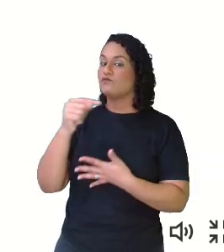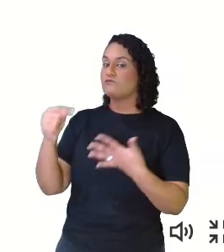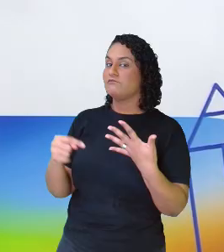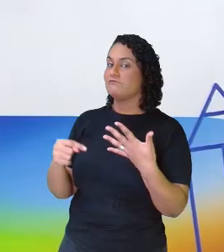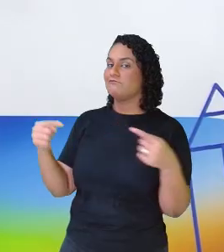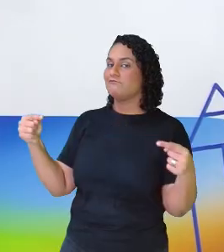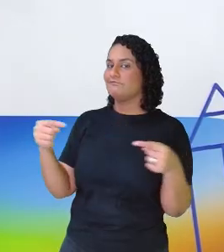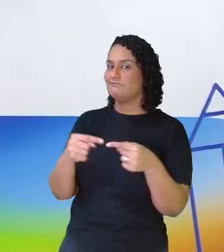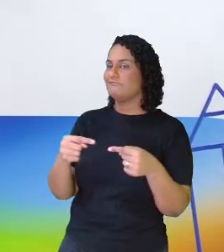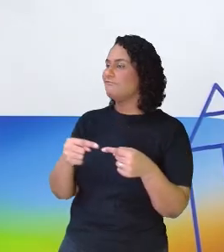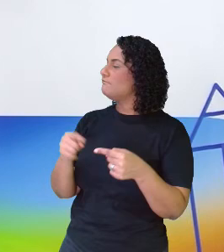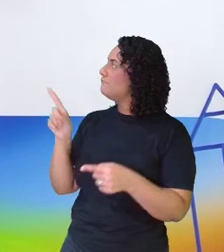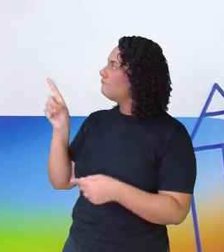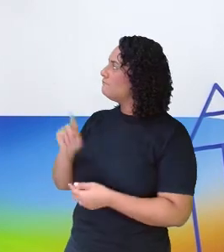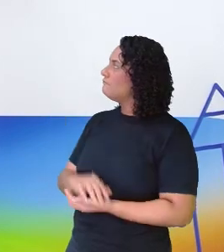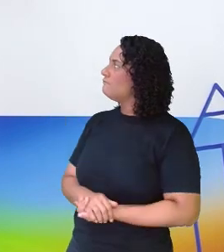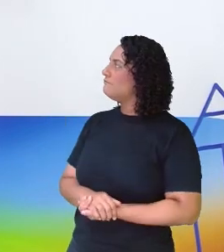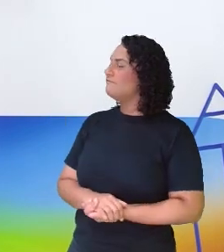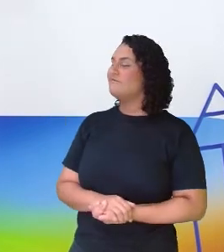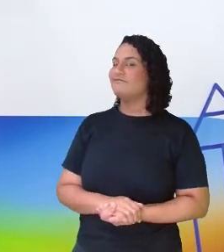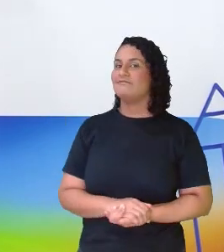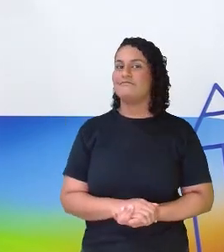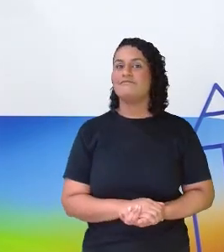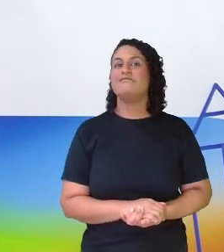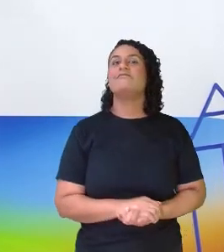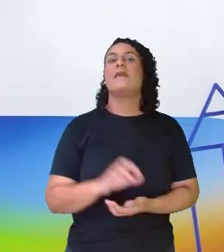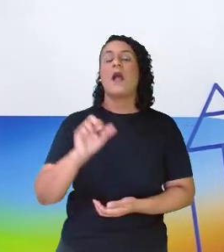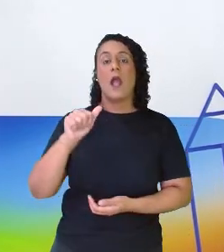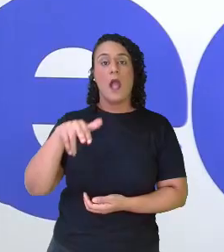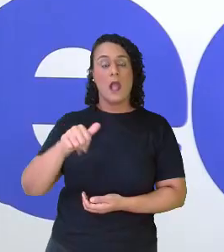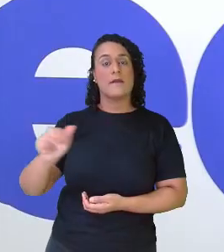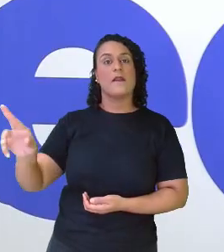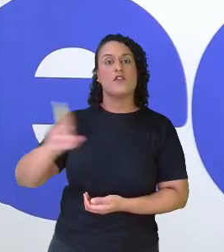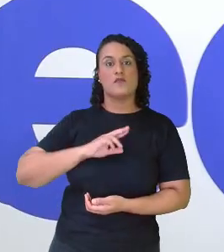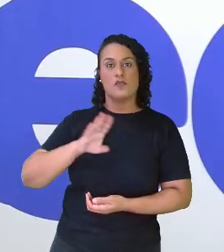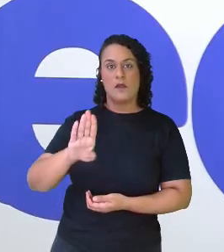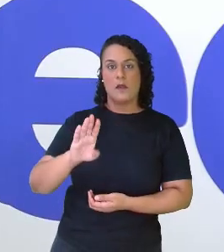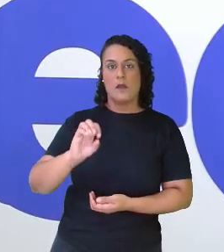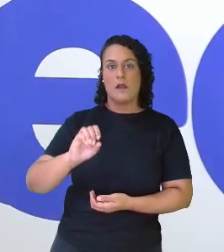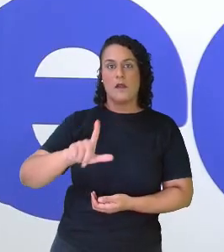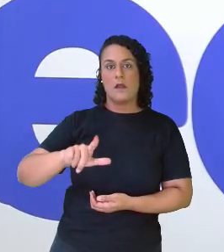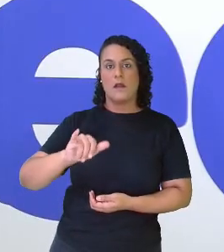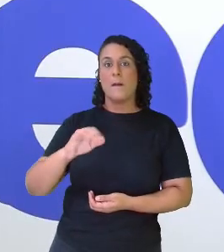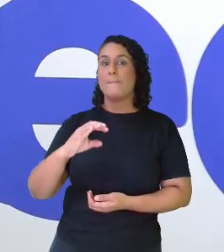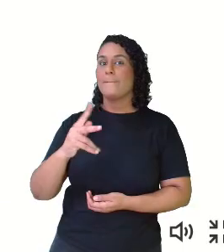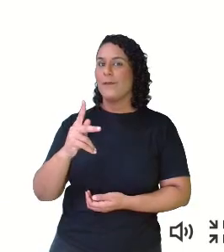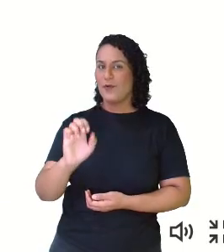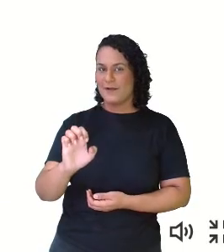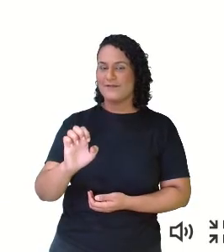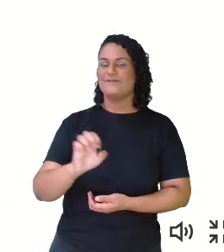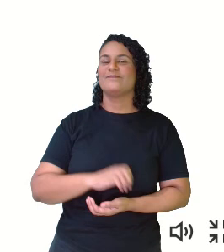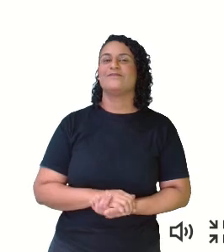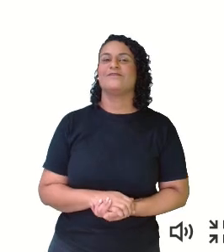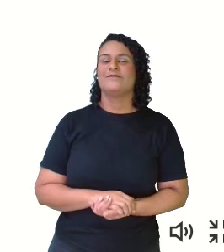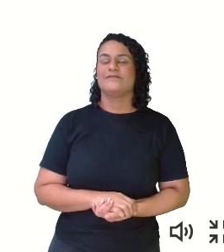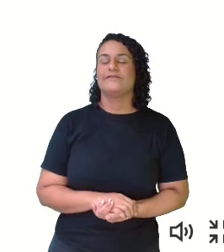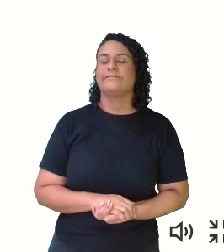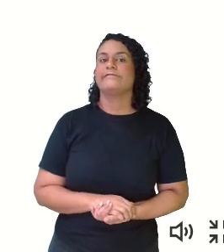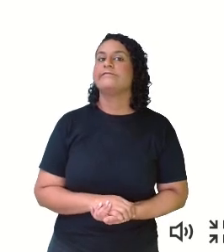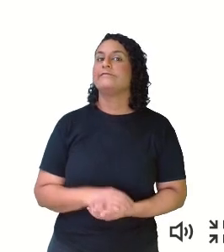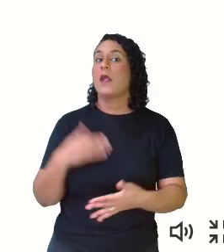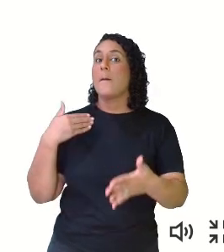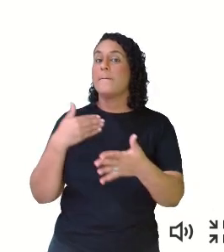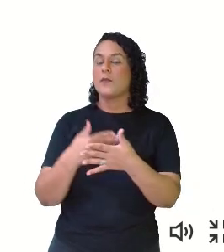boliche, é a laranja ou é o transferidor? A Ana falou que era o boliche. Boliche, então vamos botar aqui no boliche. O